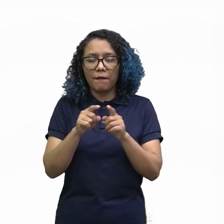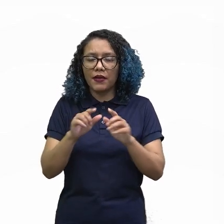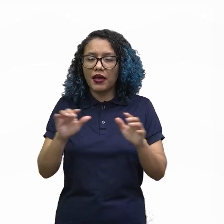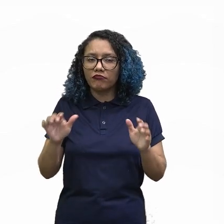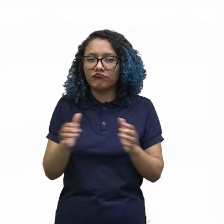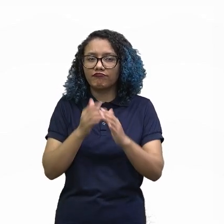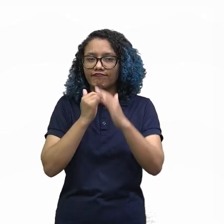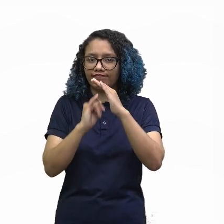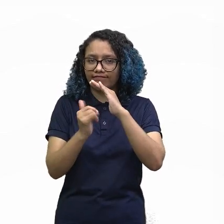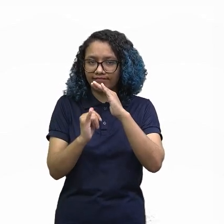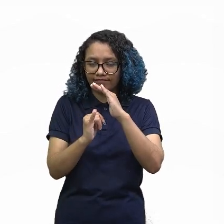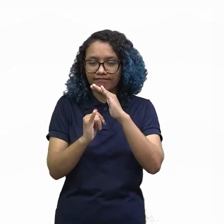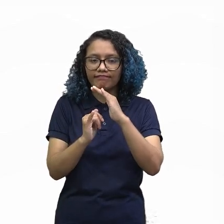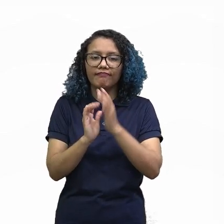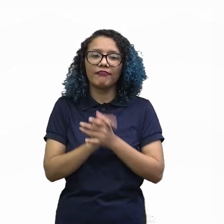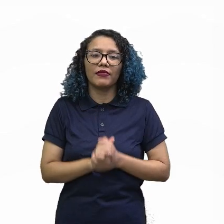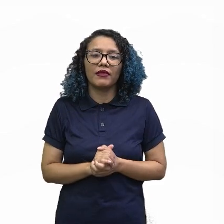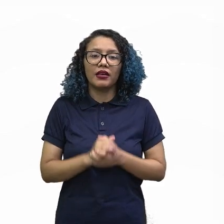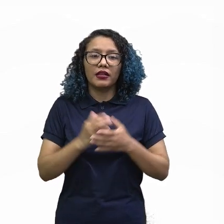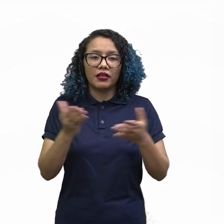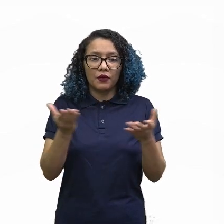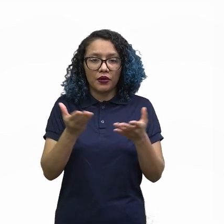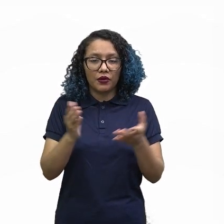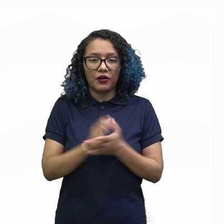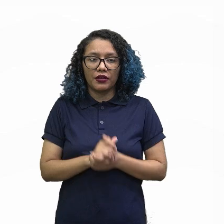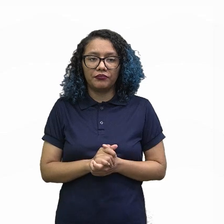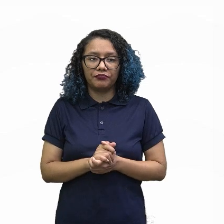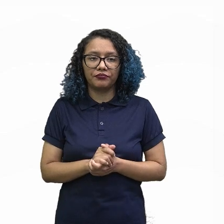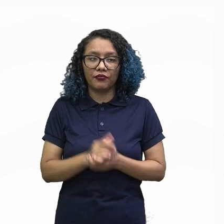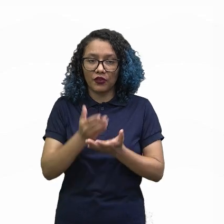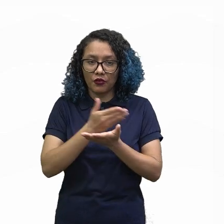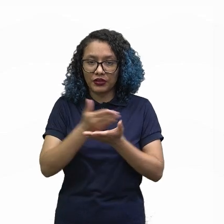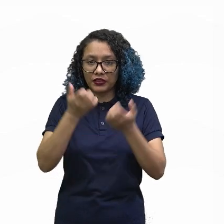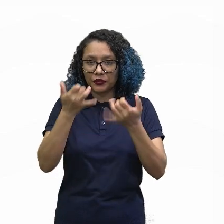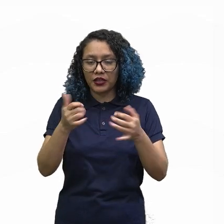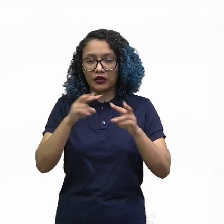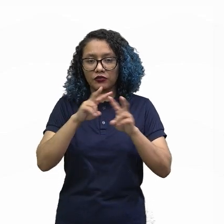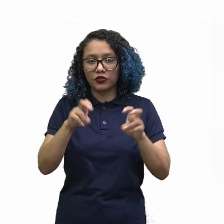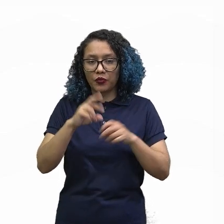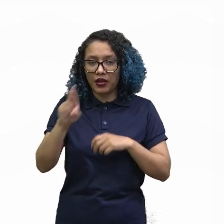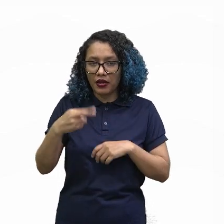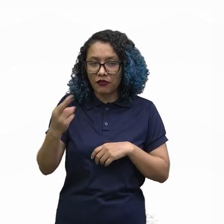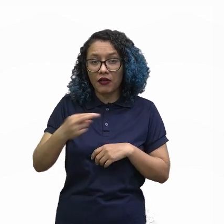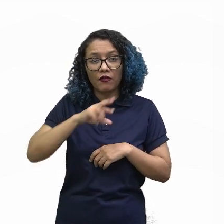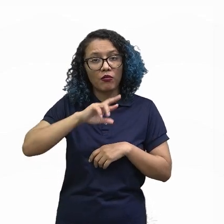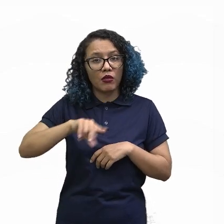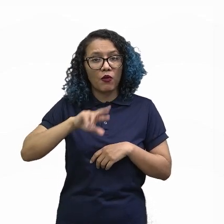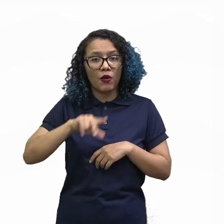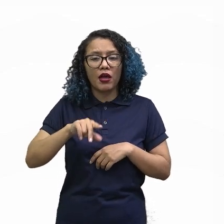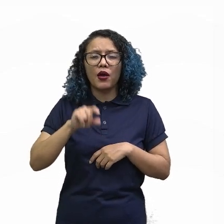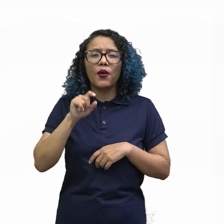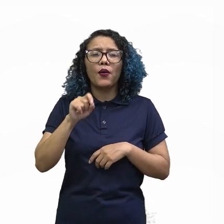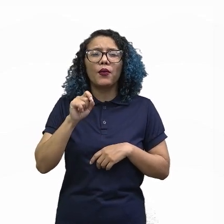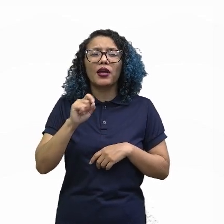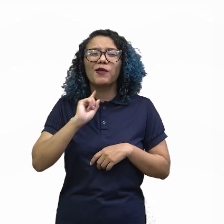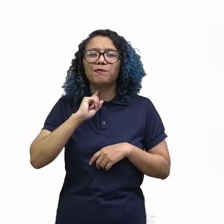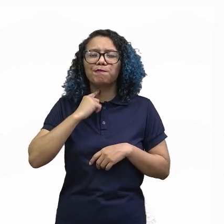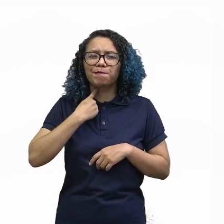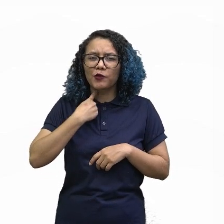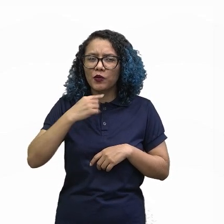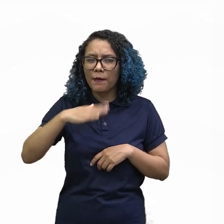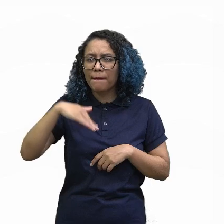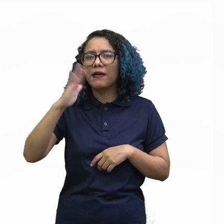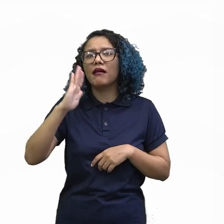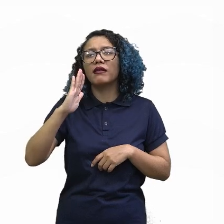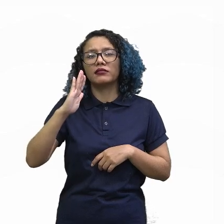nuclear. Vamos começar então falando sobre as fontes não renováveis, né, que são aquelas que são mais poluentes,